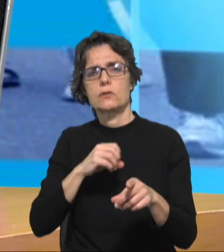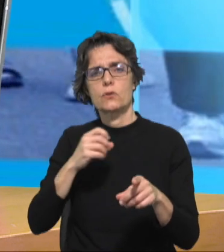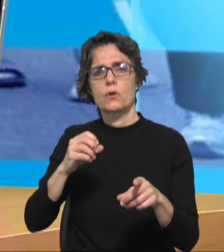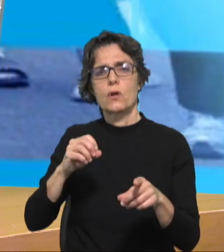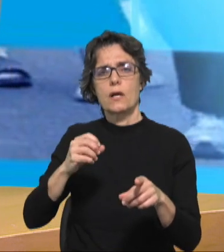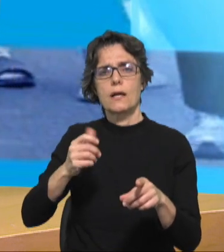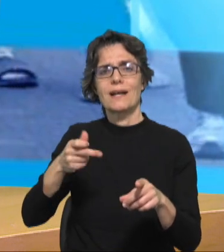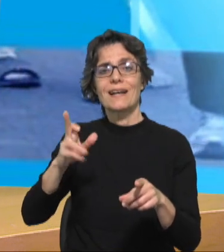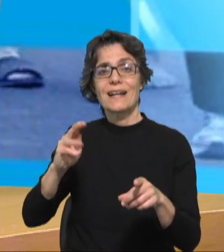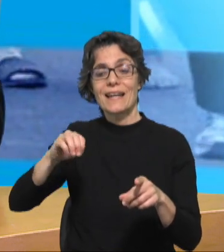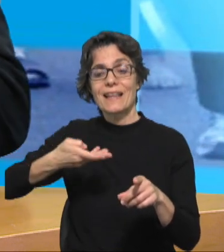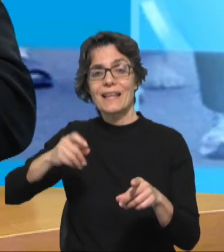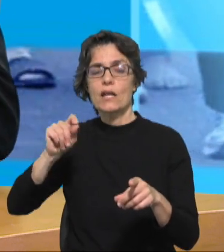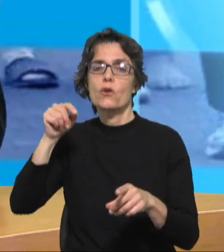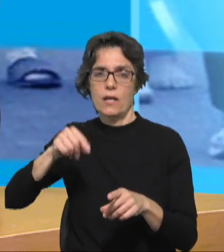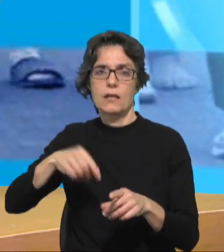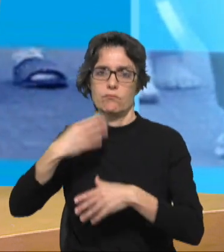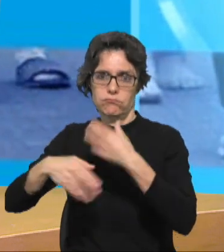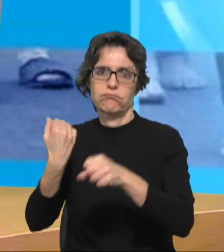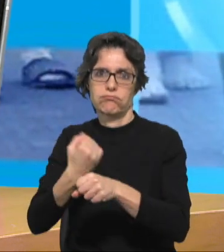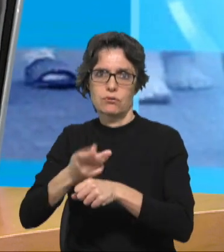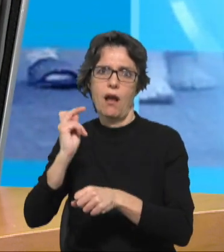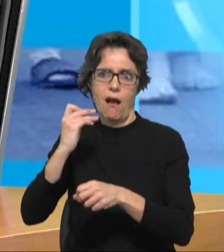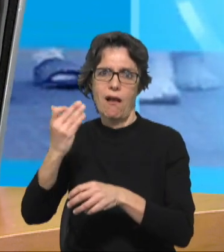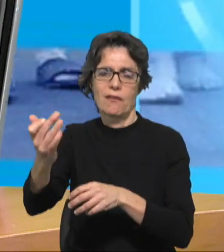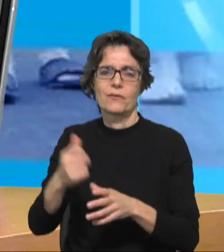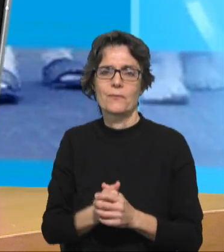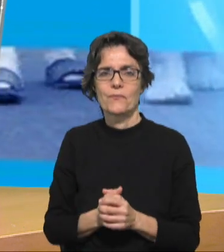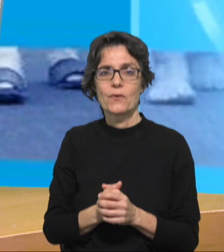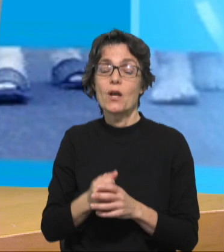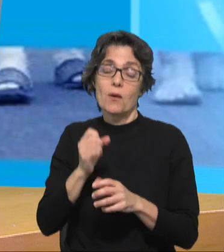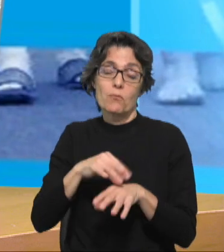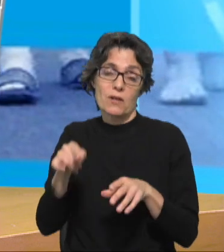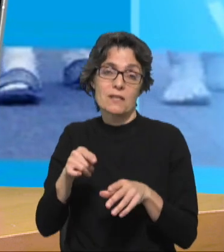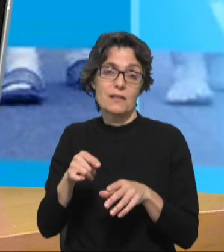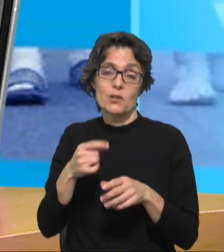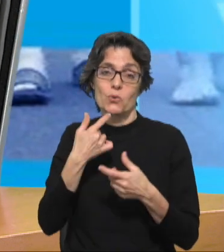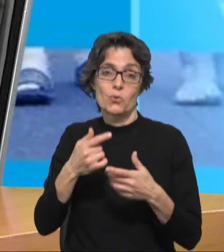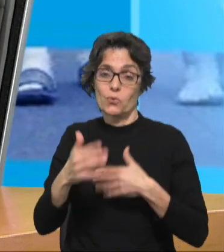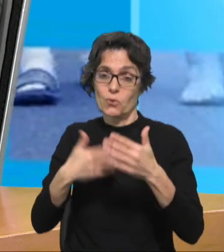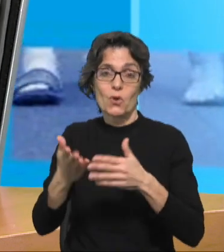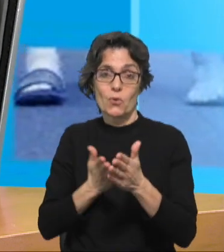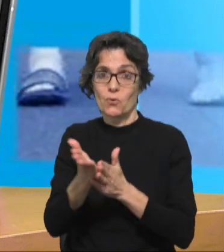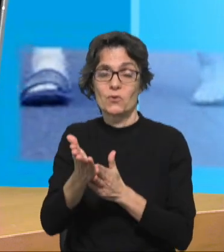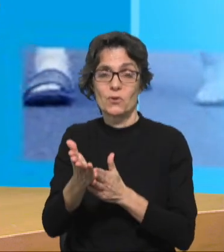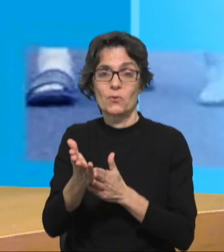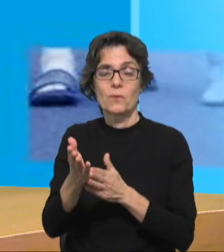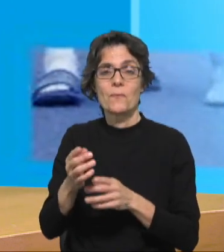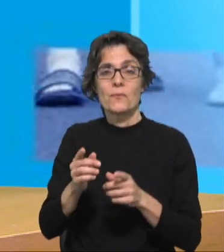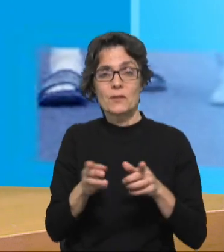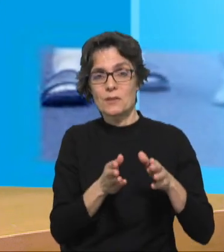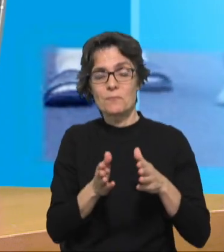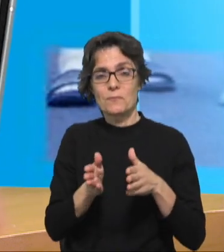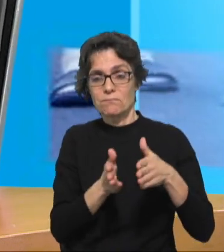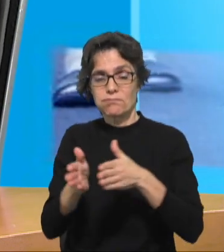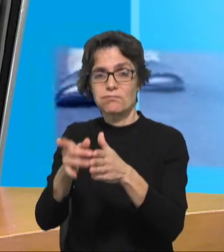Se calhar também por aqui se explica, né, conseguir-se manter esta linha, Nos anos 80, o cônego Eduardo Pereira da Silva, que ainda está